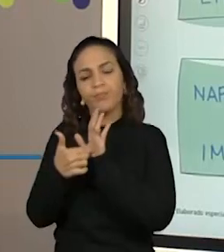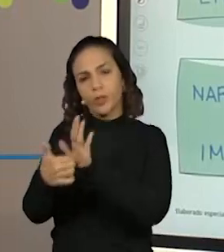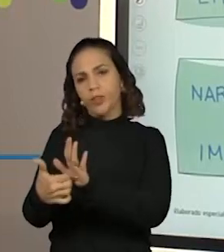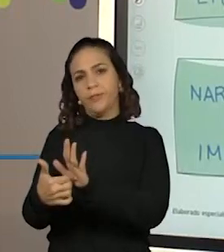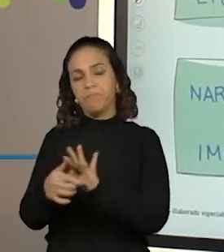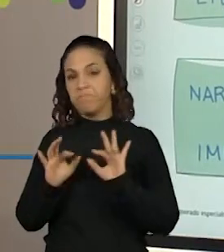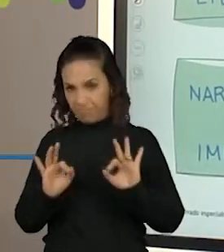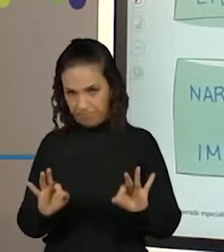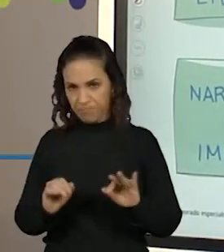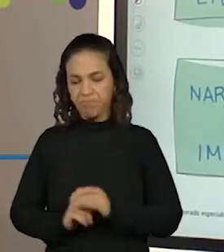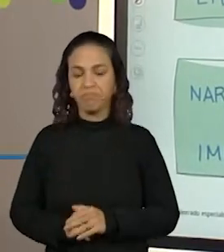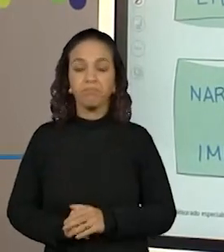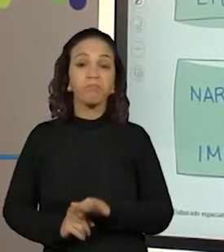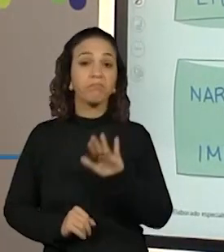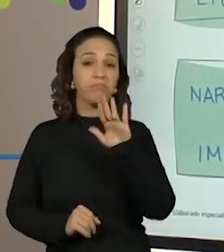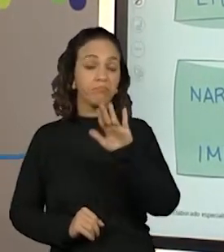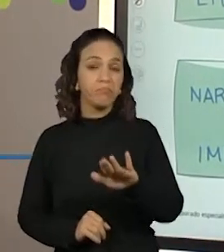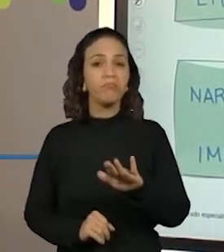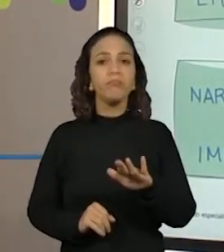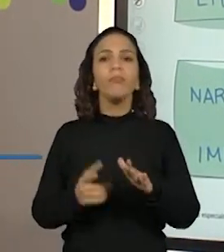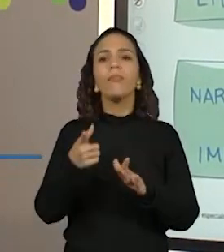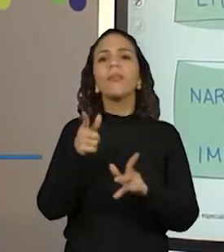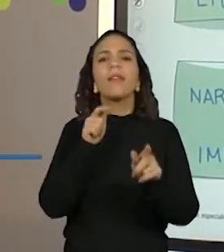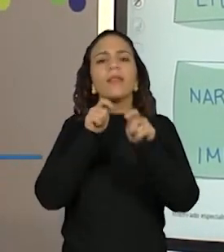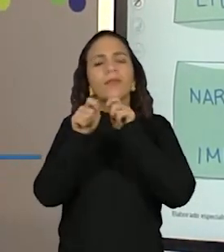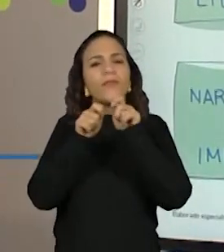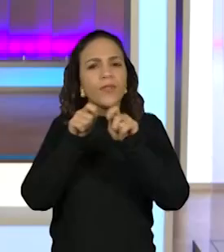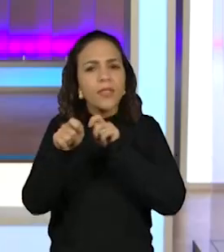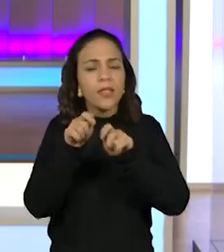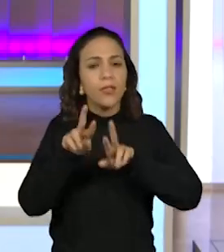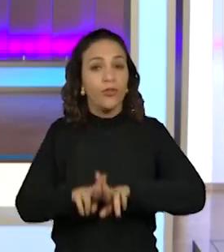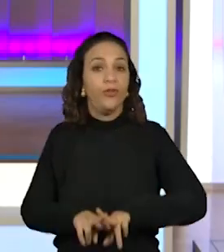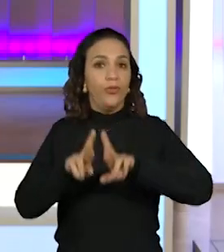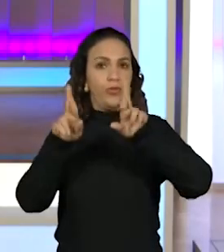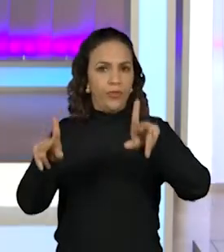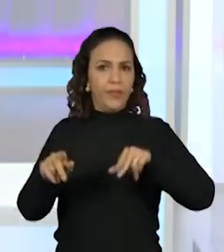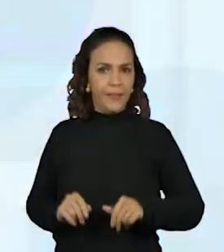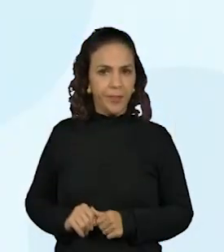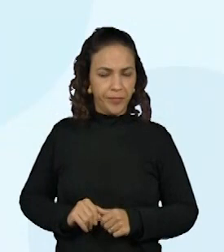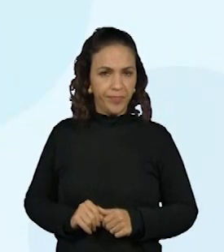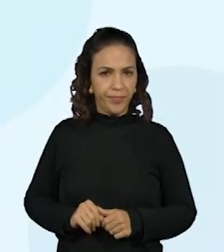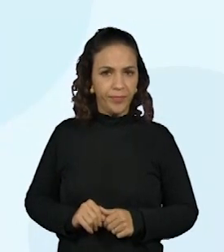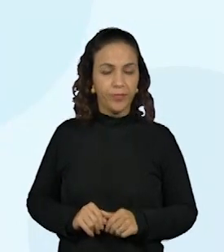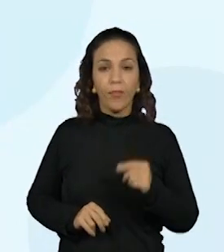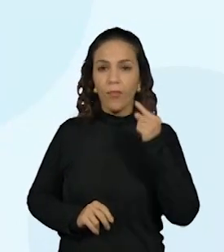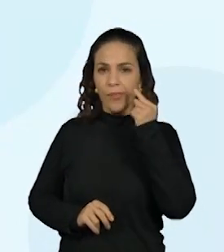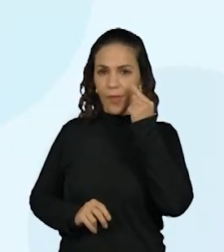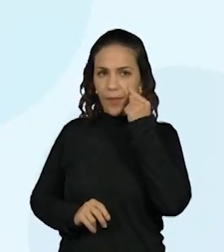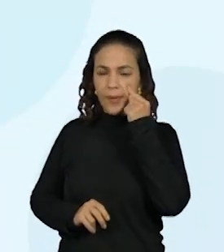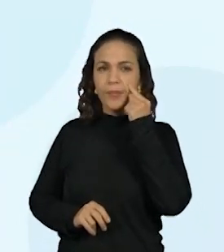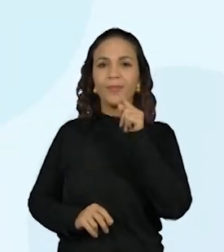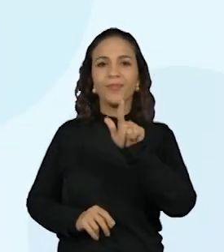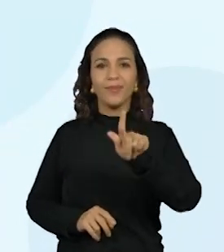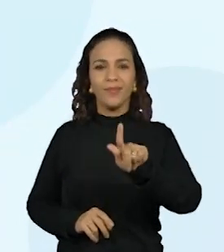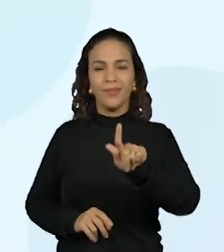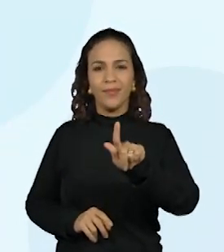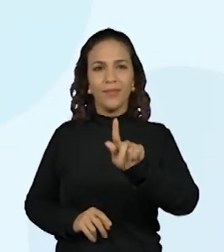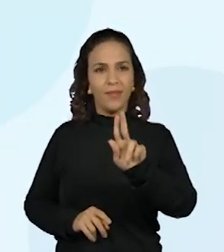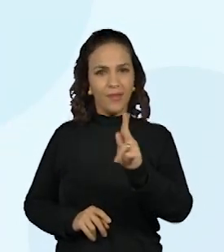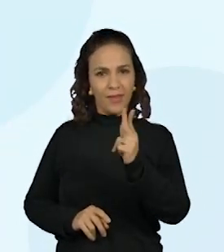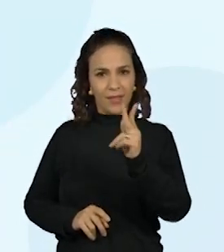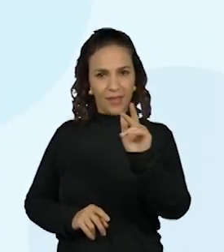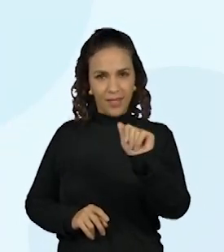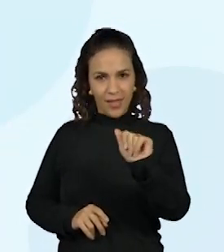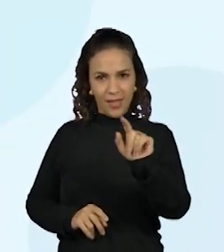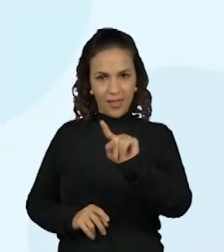correto? Mas na entrevista é diferente, estudantes. Na entrevista da Gasal, vocês tiveram